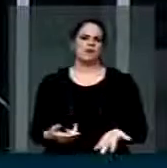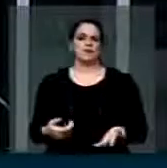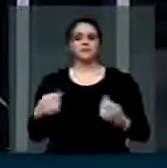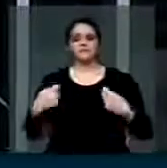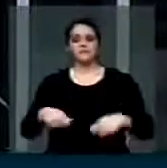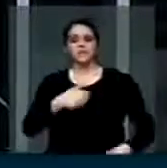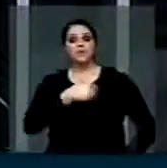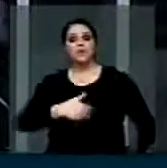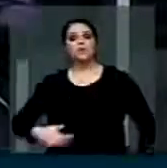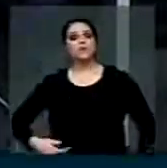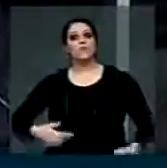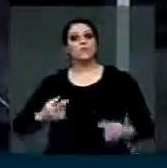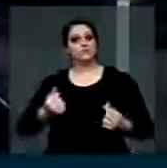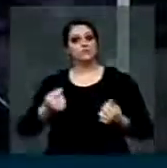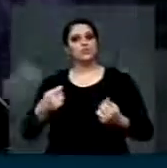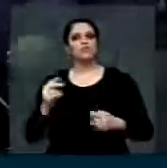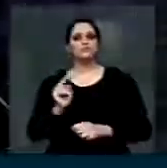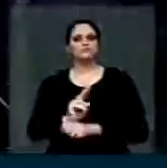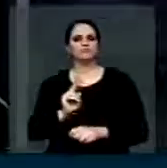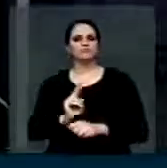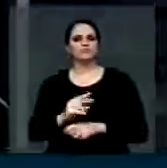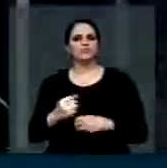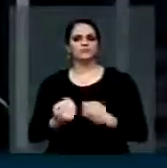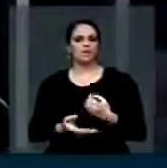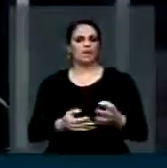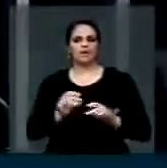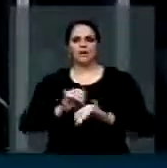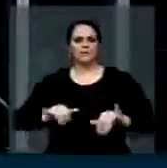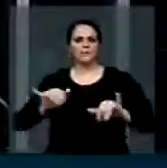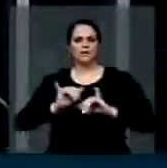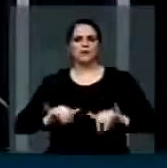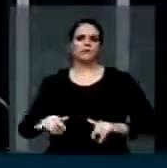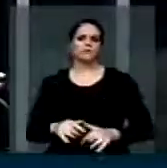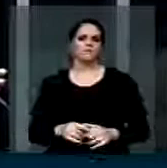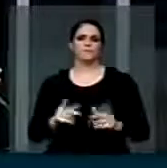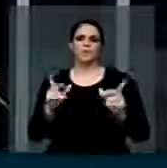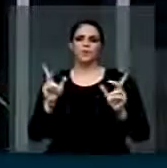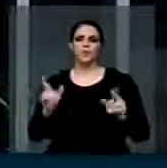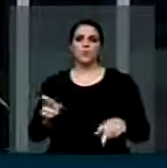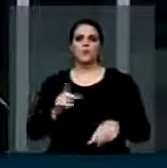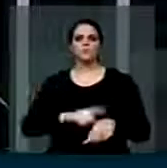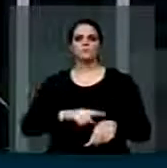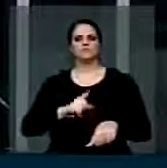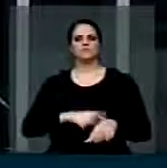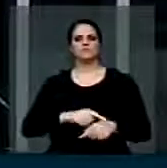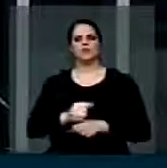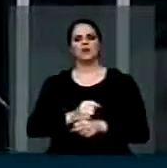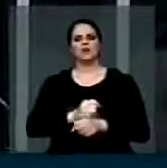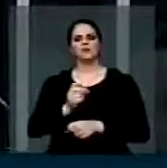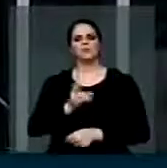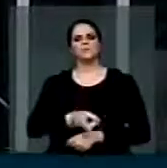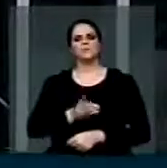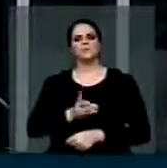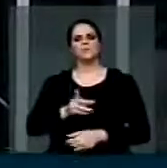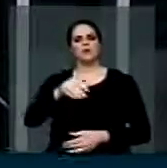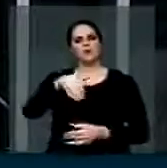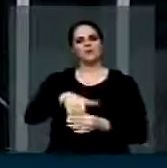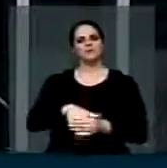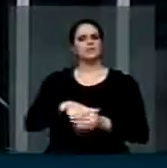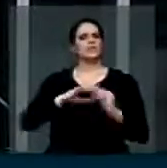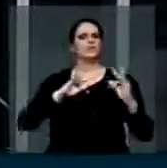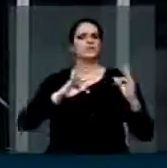o financiamento público, temos que ter a coincidência de eleições. A gente não pode mais aqui ter